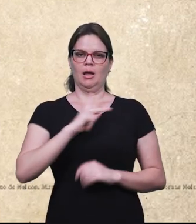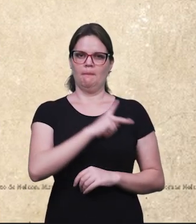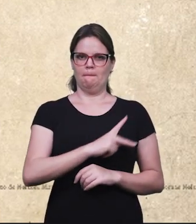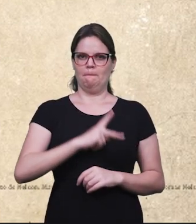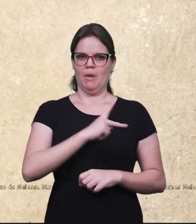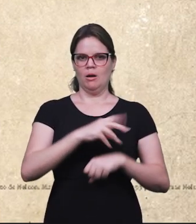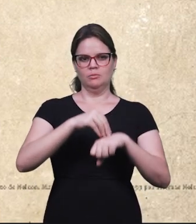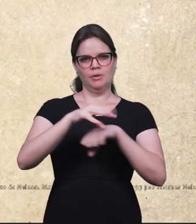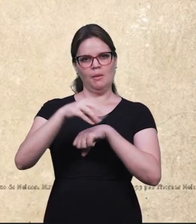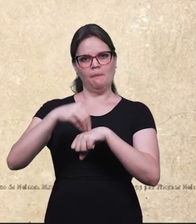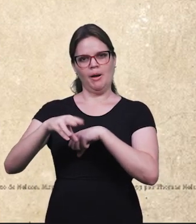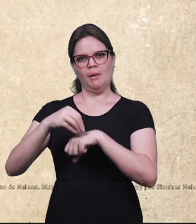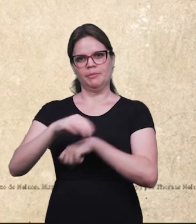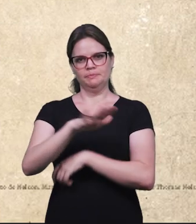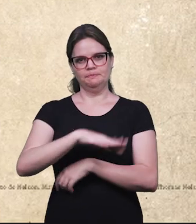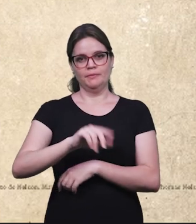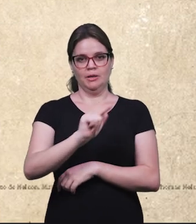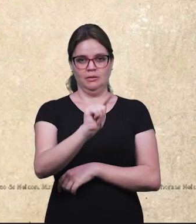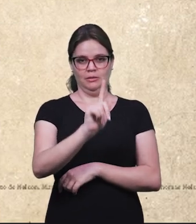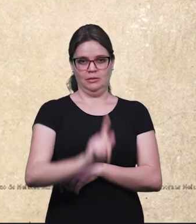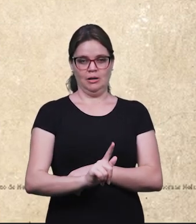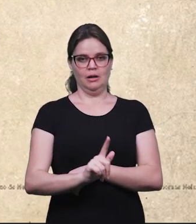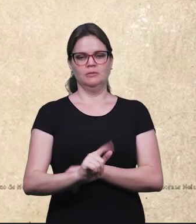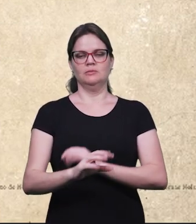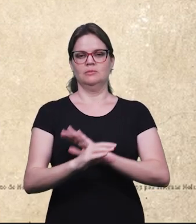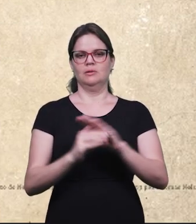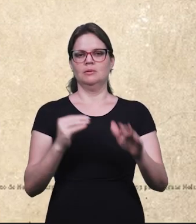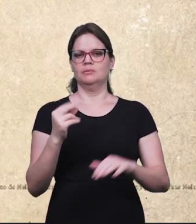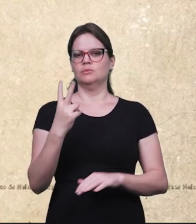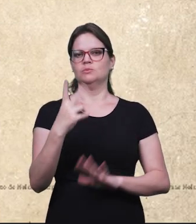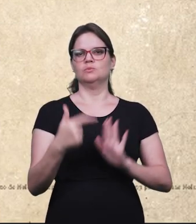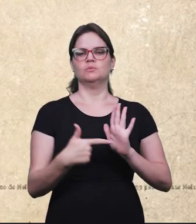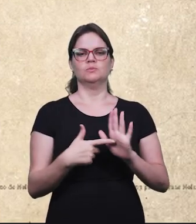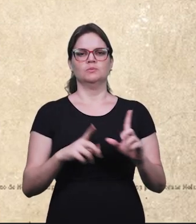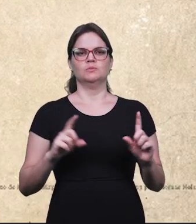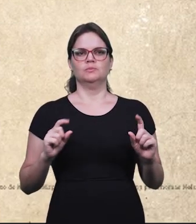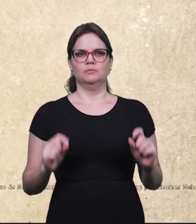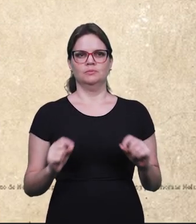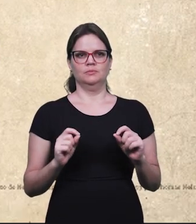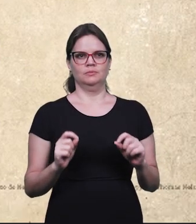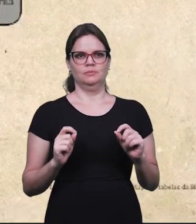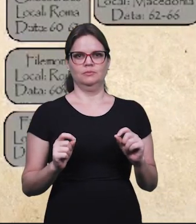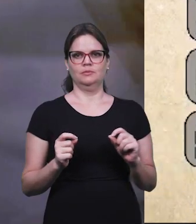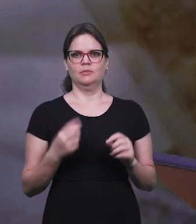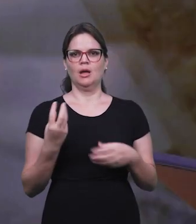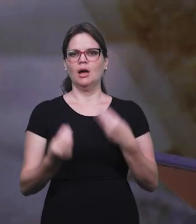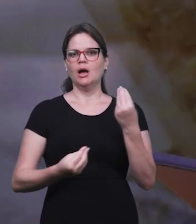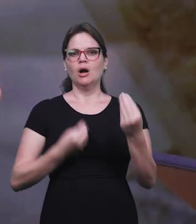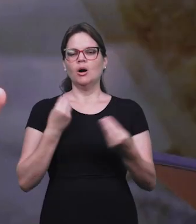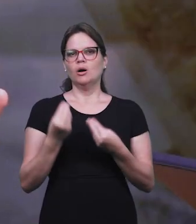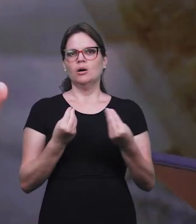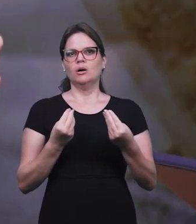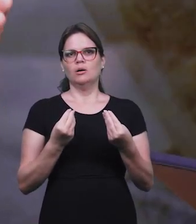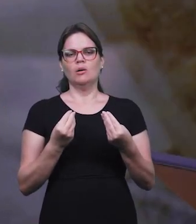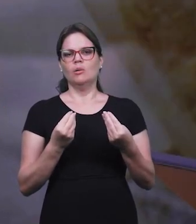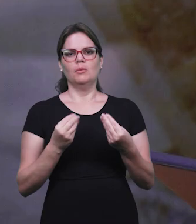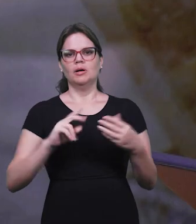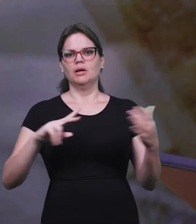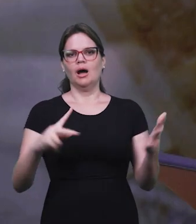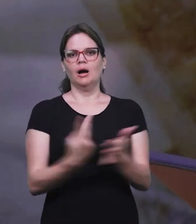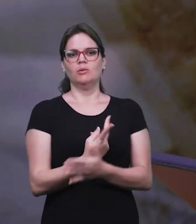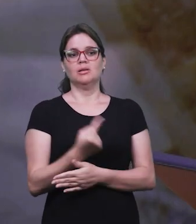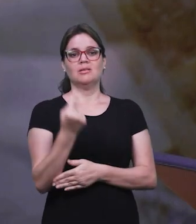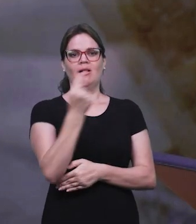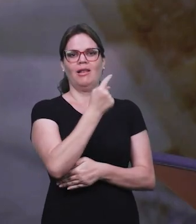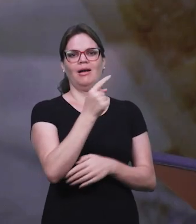aos Gálatas e aqui no capítulo 2, ele se refere do encontro que ele teve lá